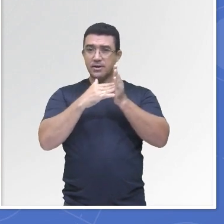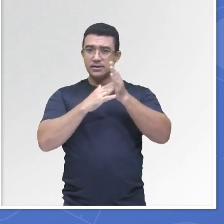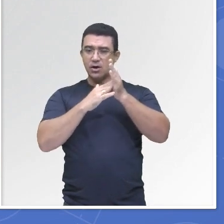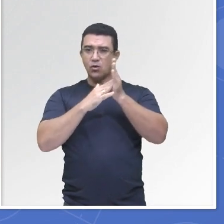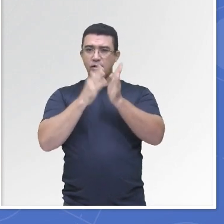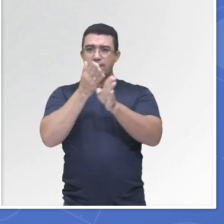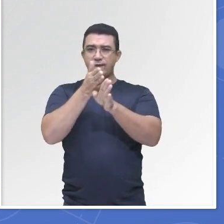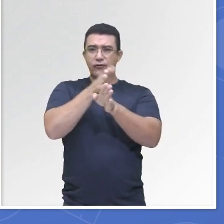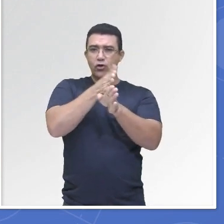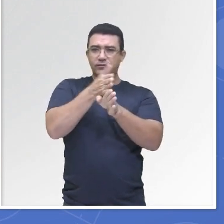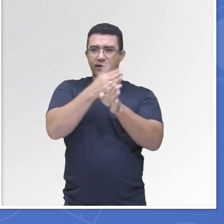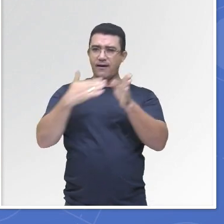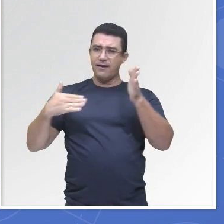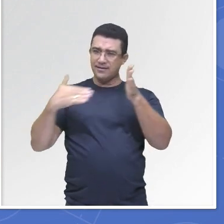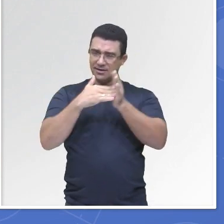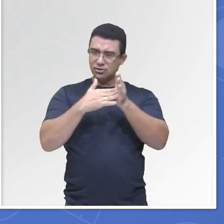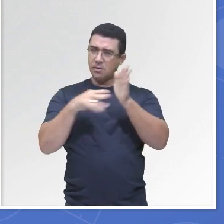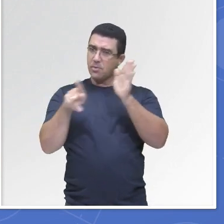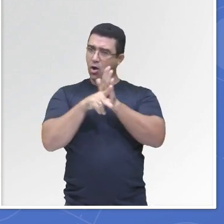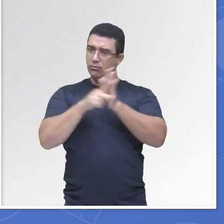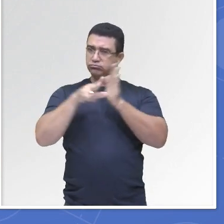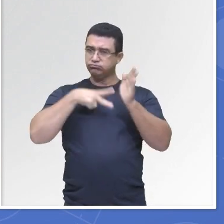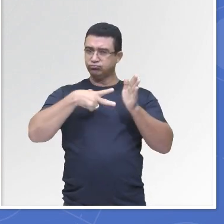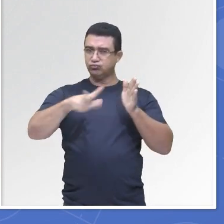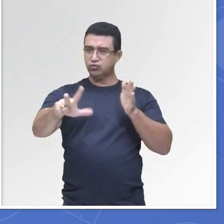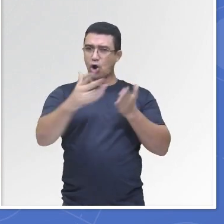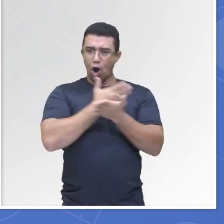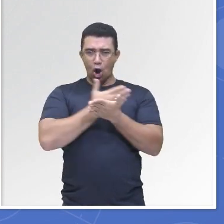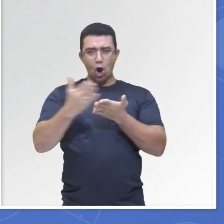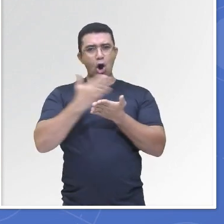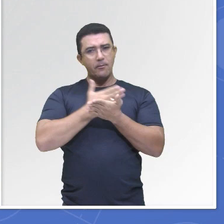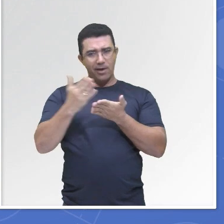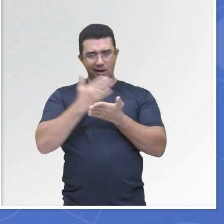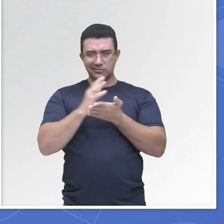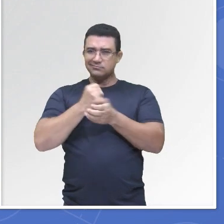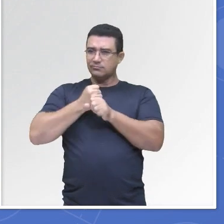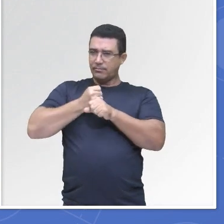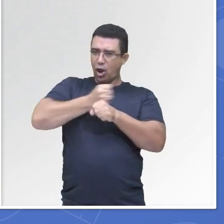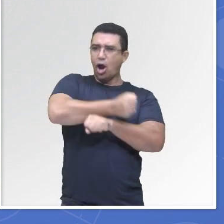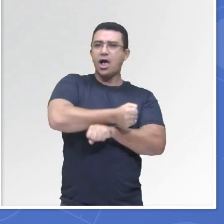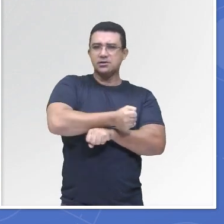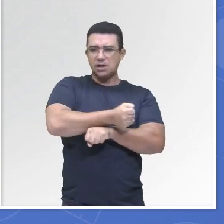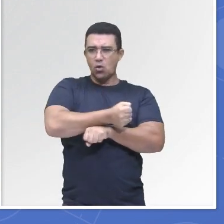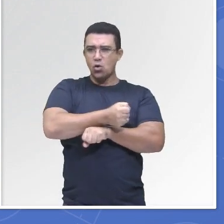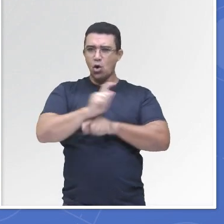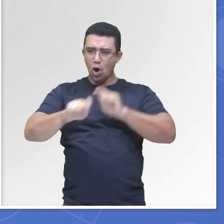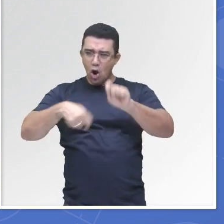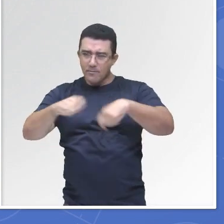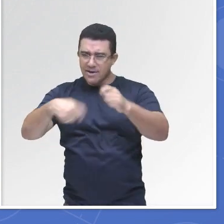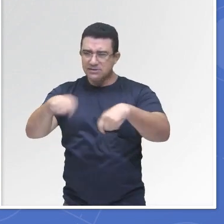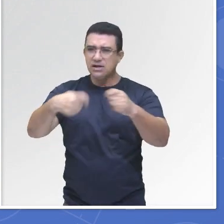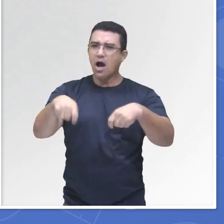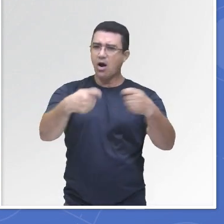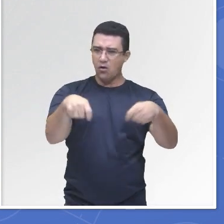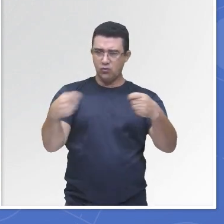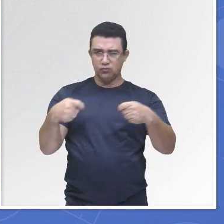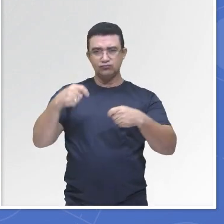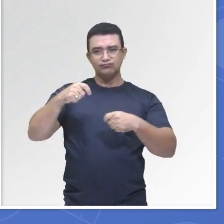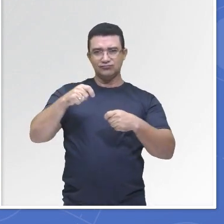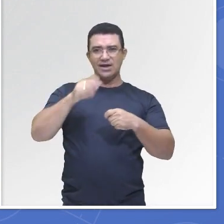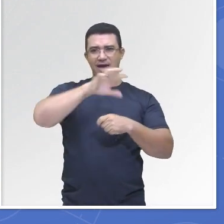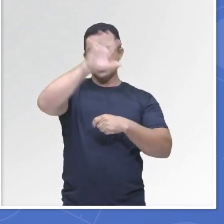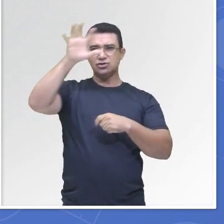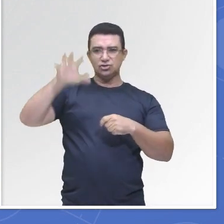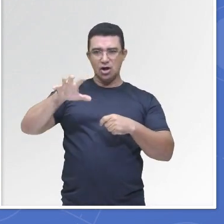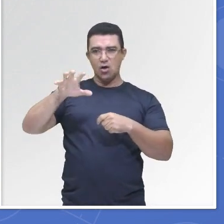vamos ter o início da exploração comercial da região, certo? Lembrando,